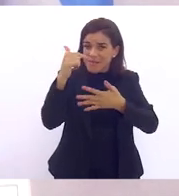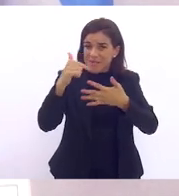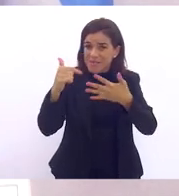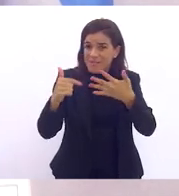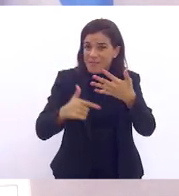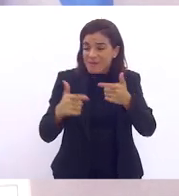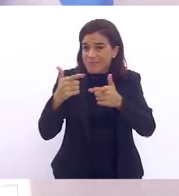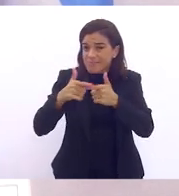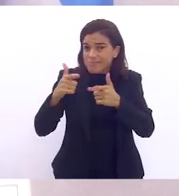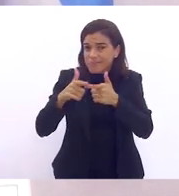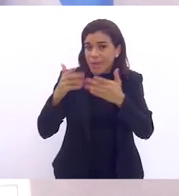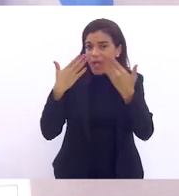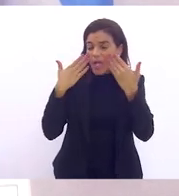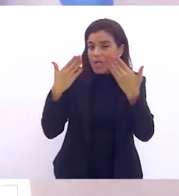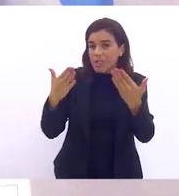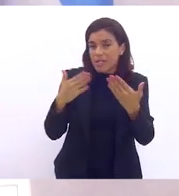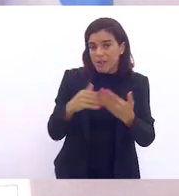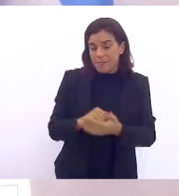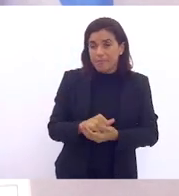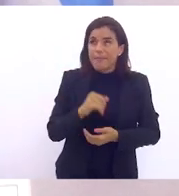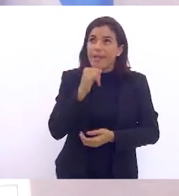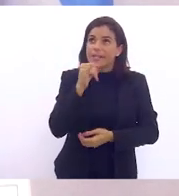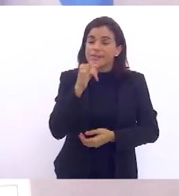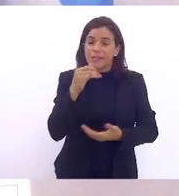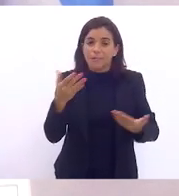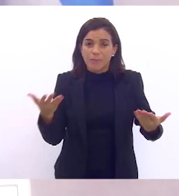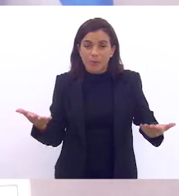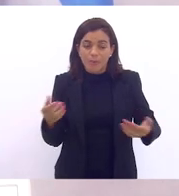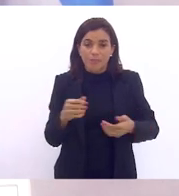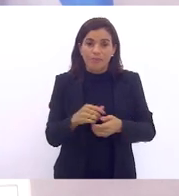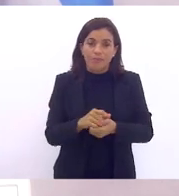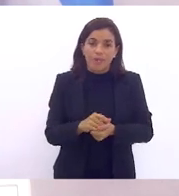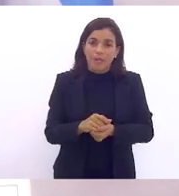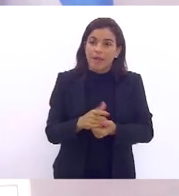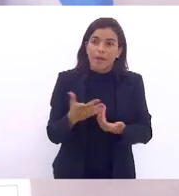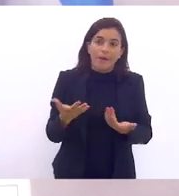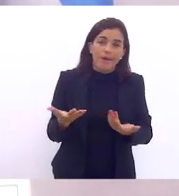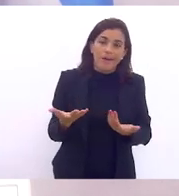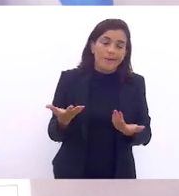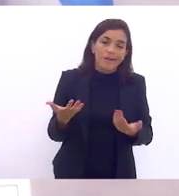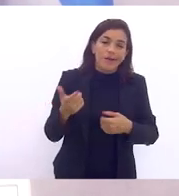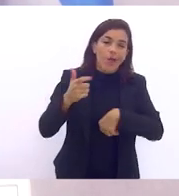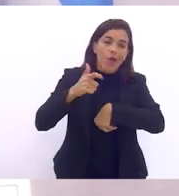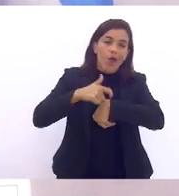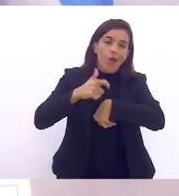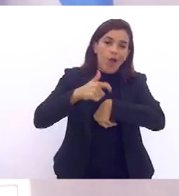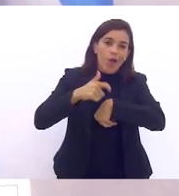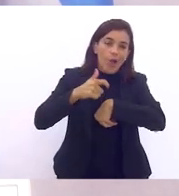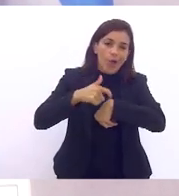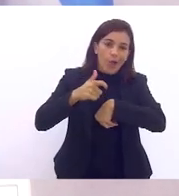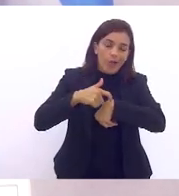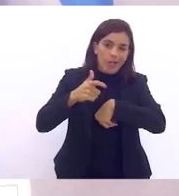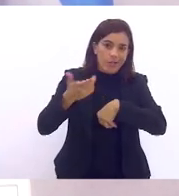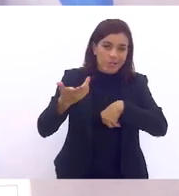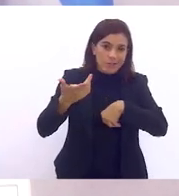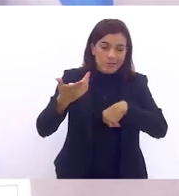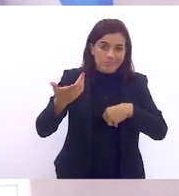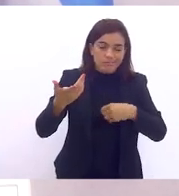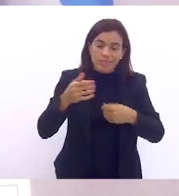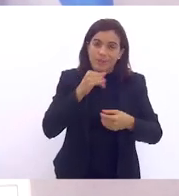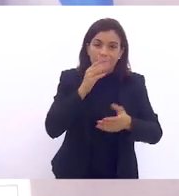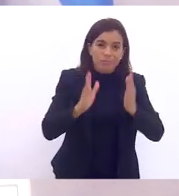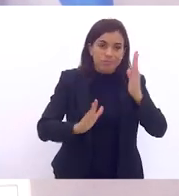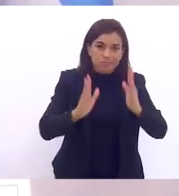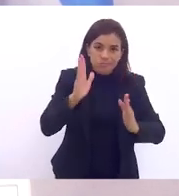apresentados aqui desde Talvez uma possível eh momentânea M sinalização por conta de às vezes de